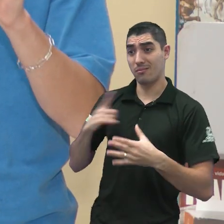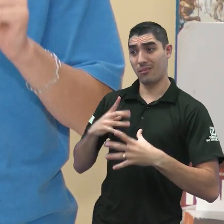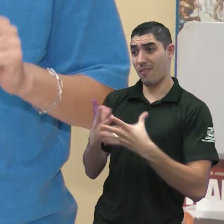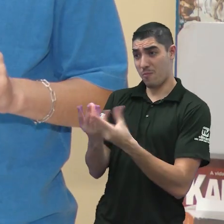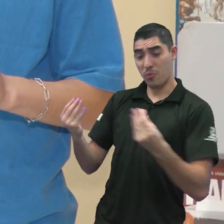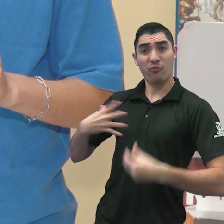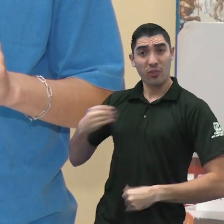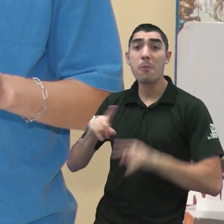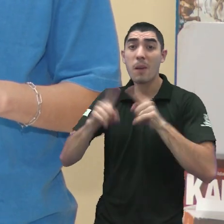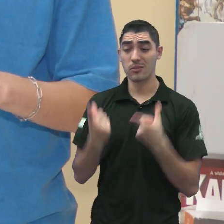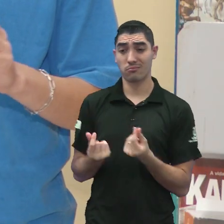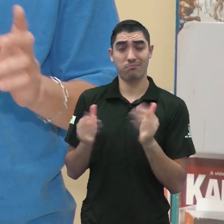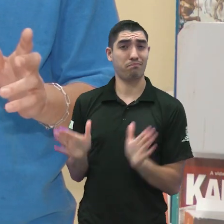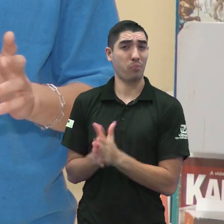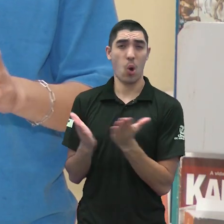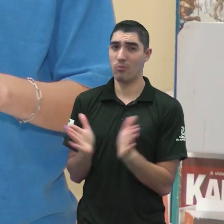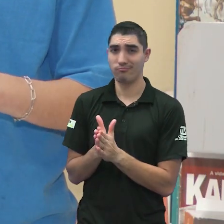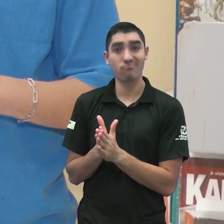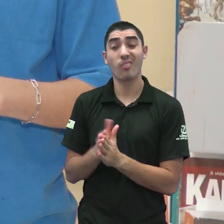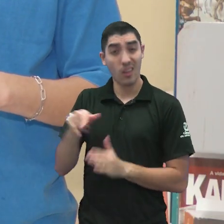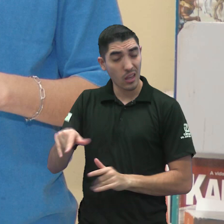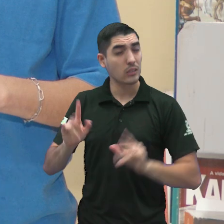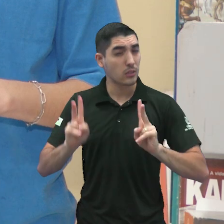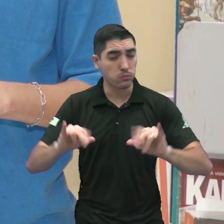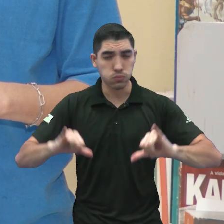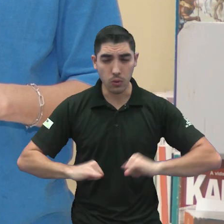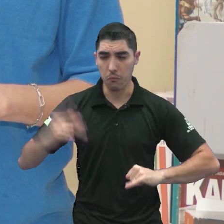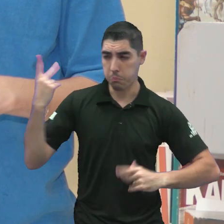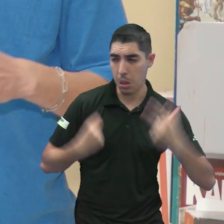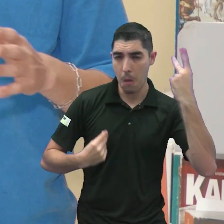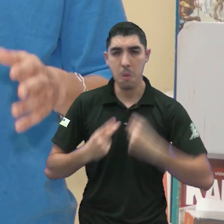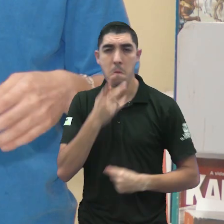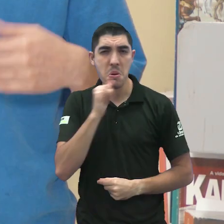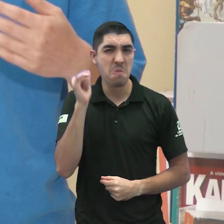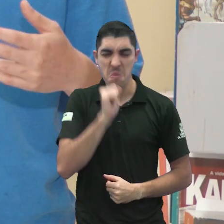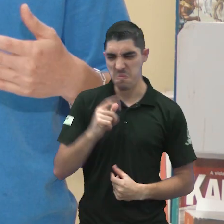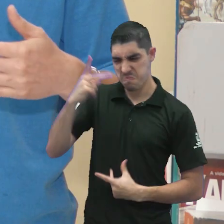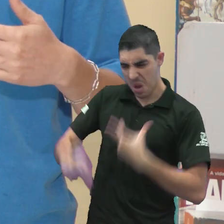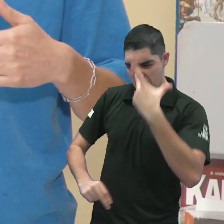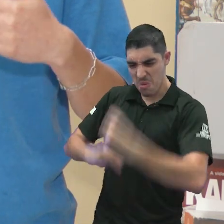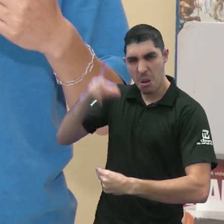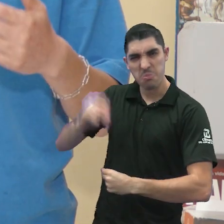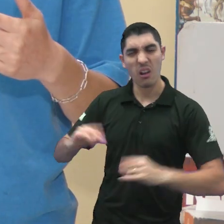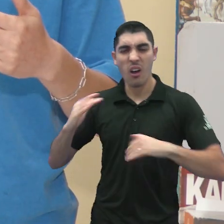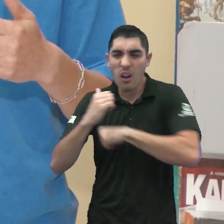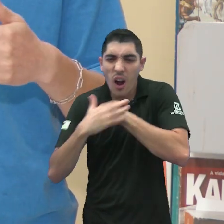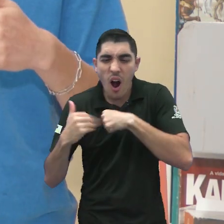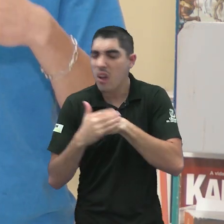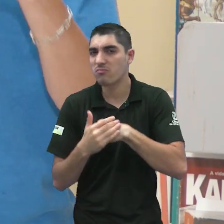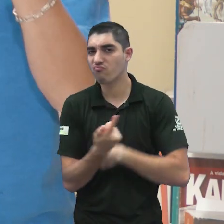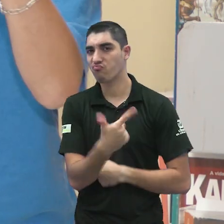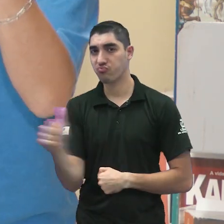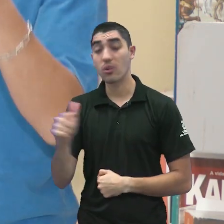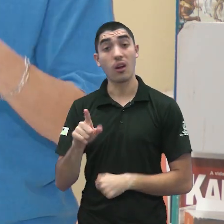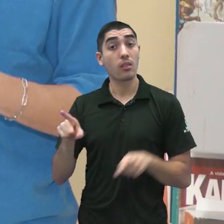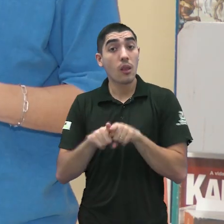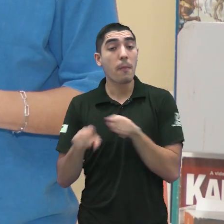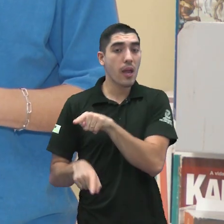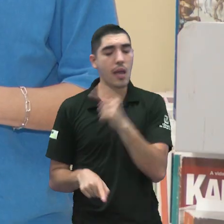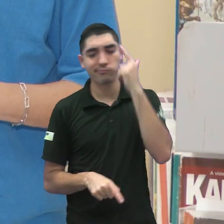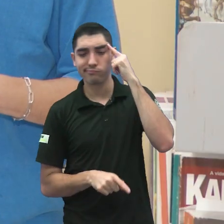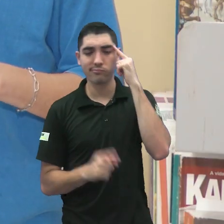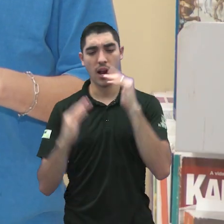é tradicional nessa história é que ele mais apanha do que recebe carinho. E curiosamente é dentro da casa dele, lá fora, lá